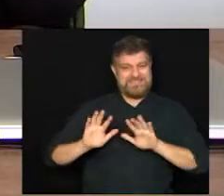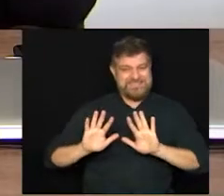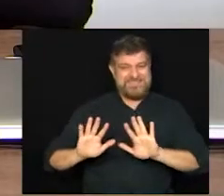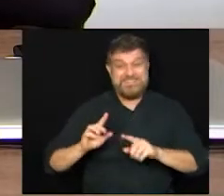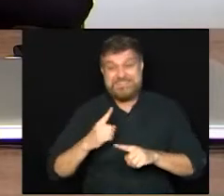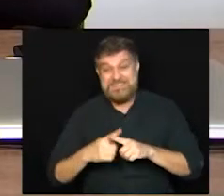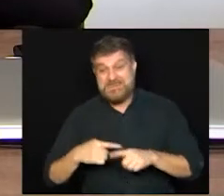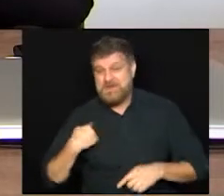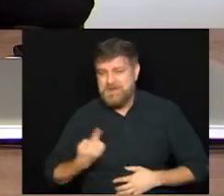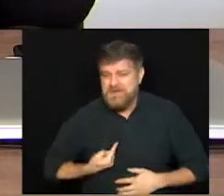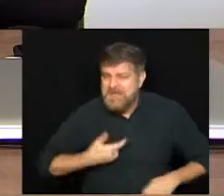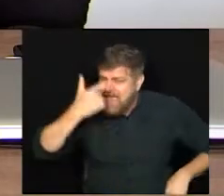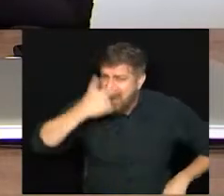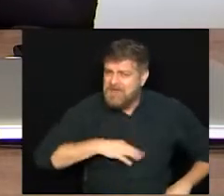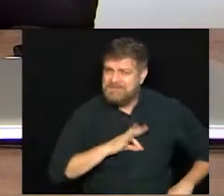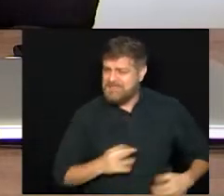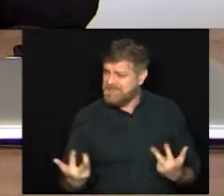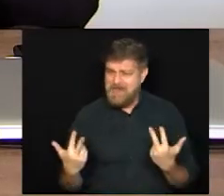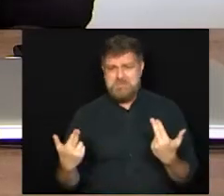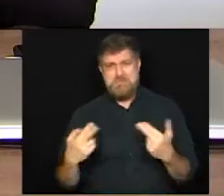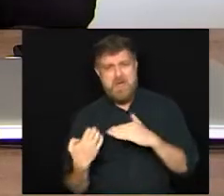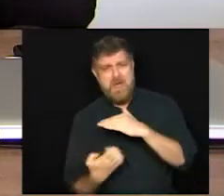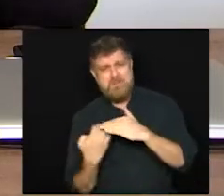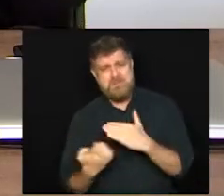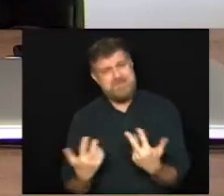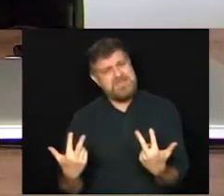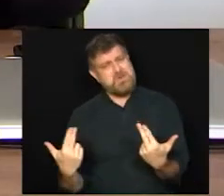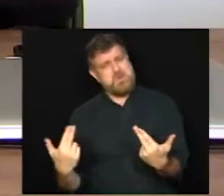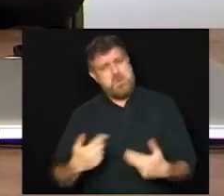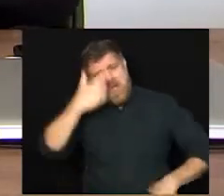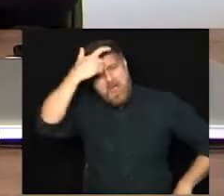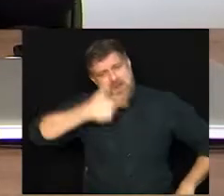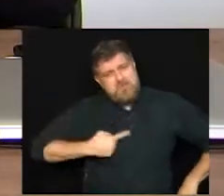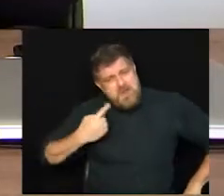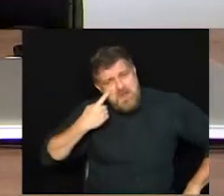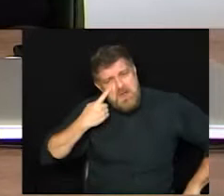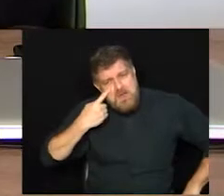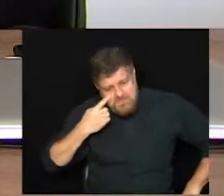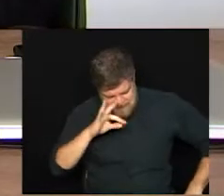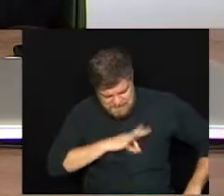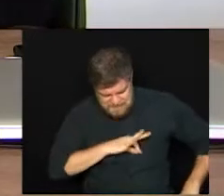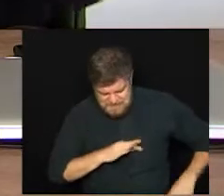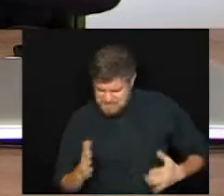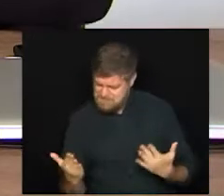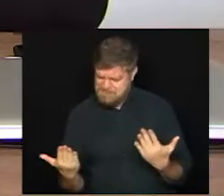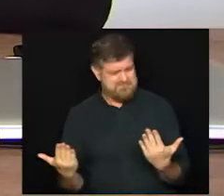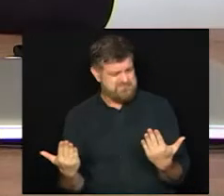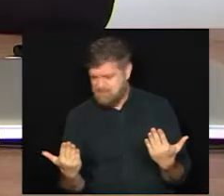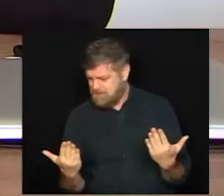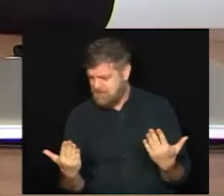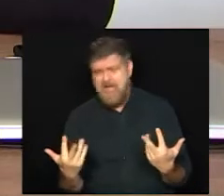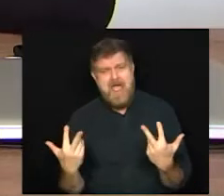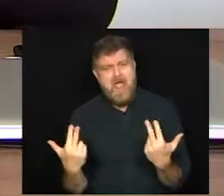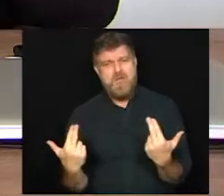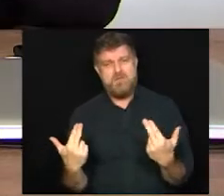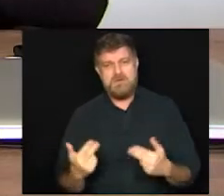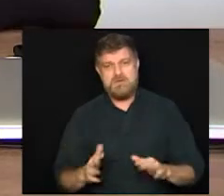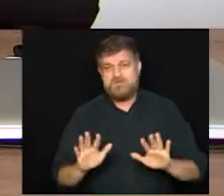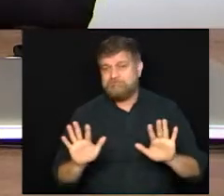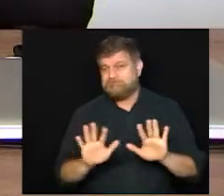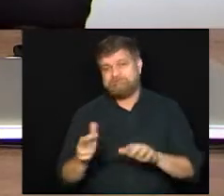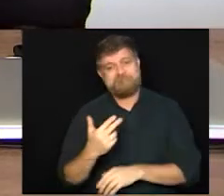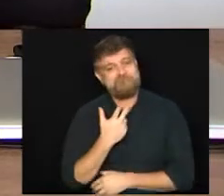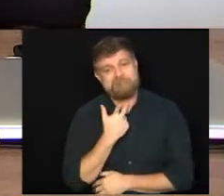Porque falam assim, é mesmo salário, mesma empresa, tudo igual, a gente viu o olerite um do outro, né? Tipo, não, gente, não tem